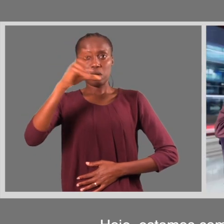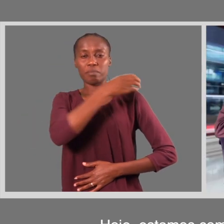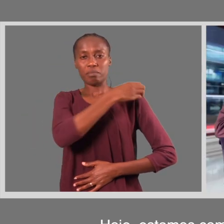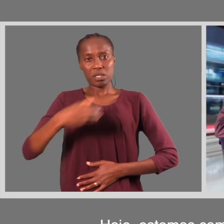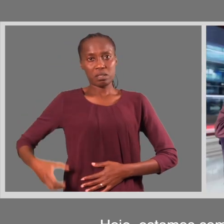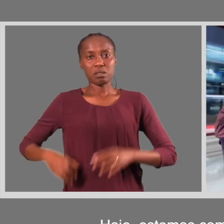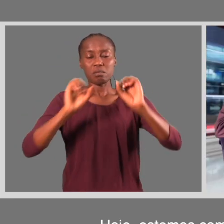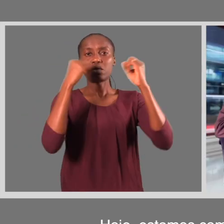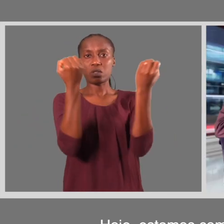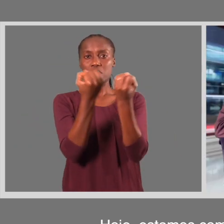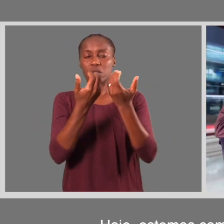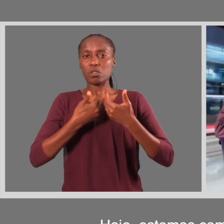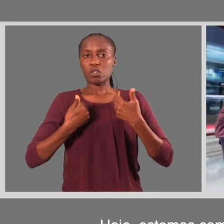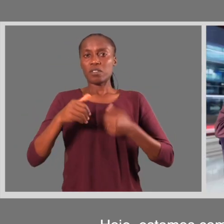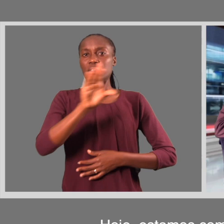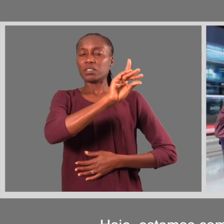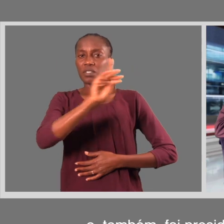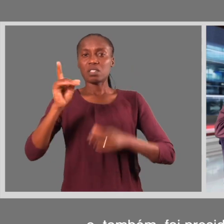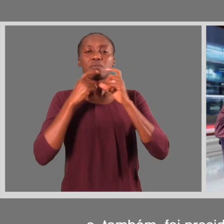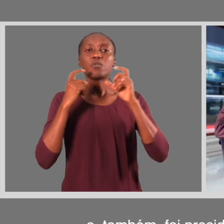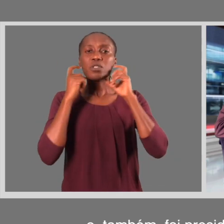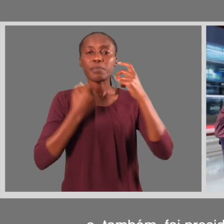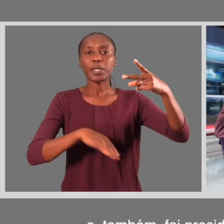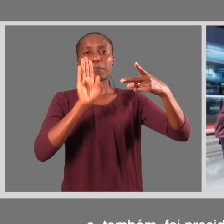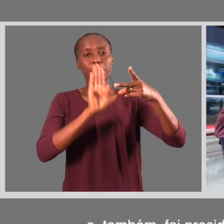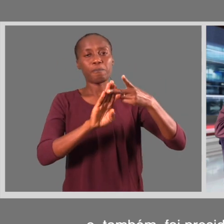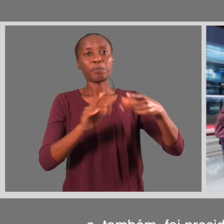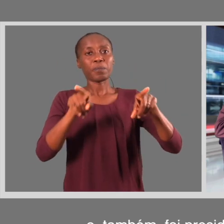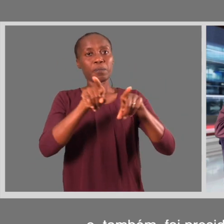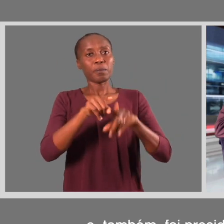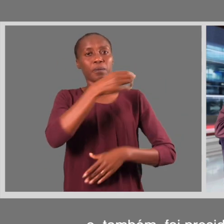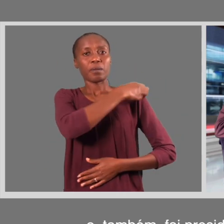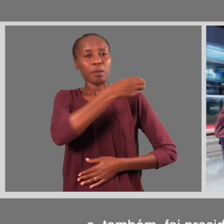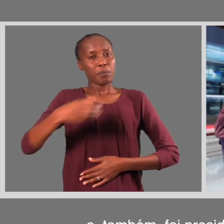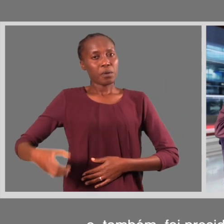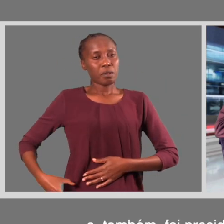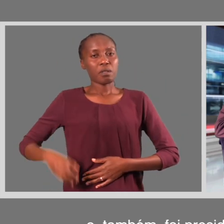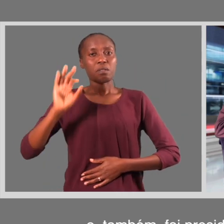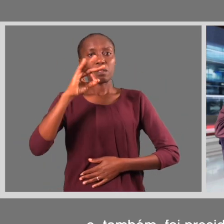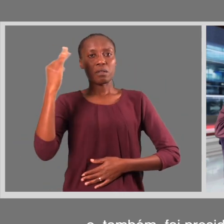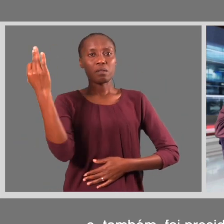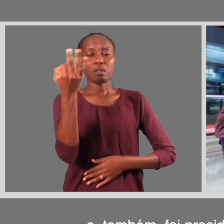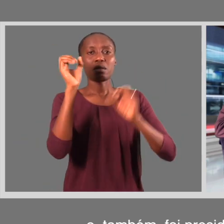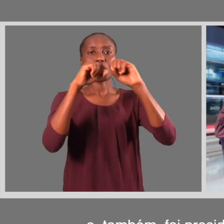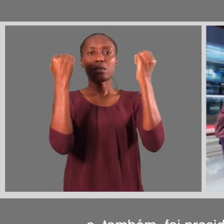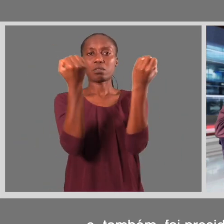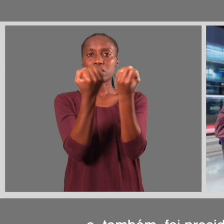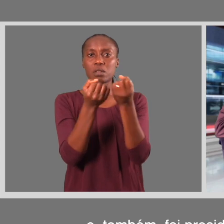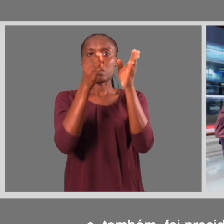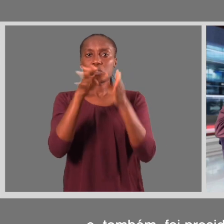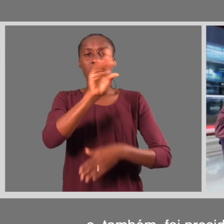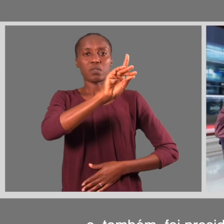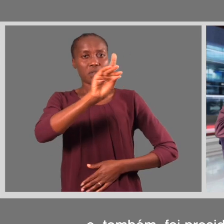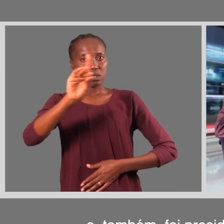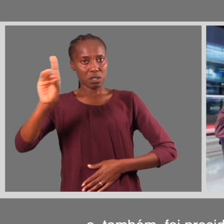da Associação dos Jovens com Deficiência de Moçambique e também foi presidente do Fórum das Associações de